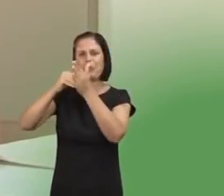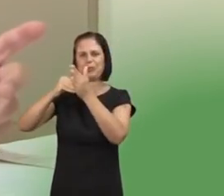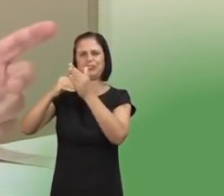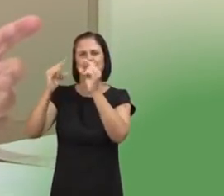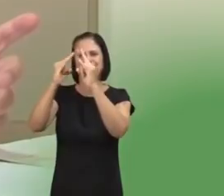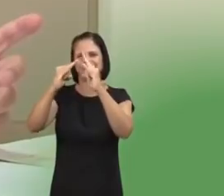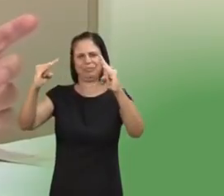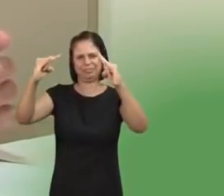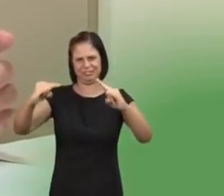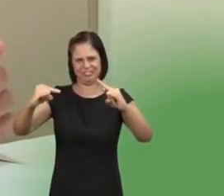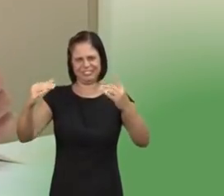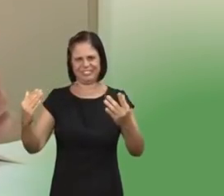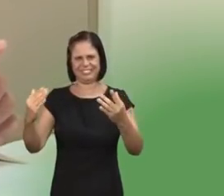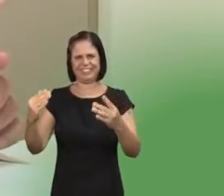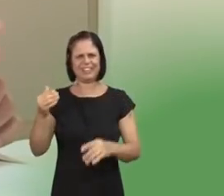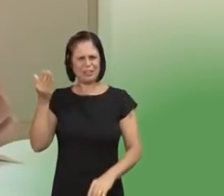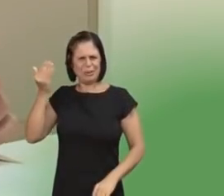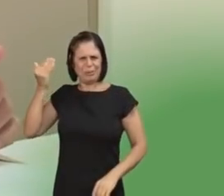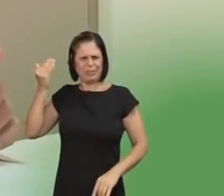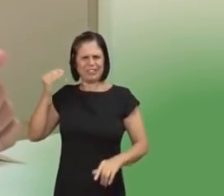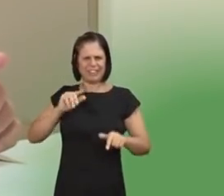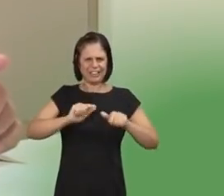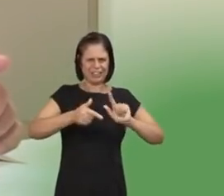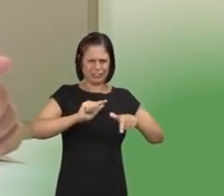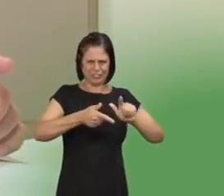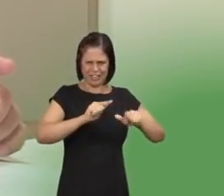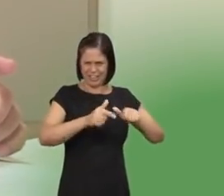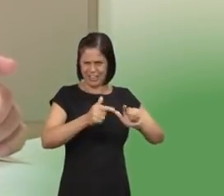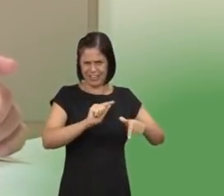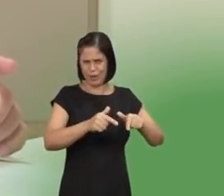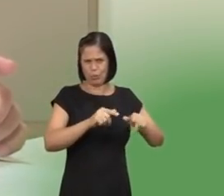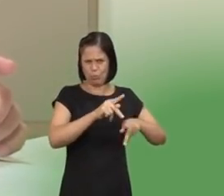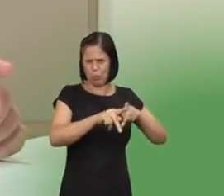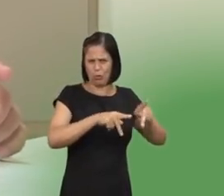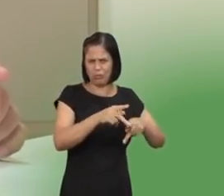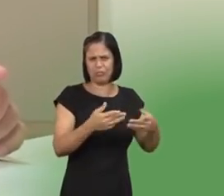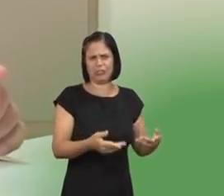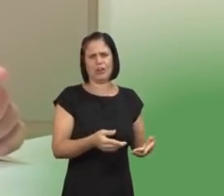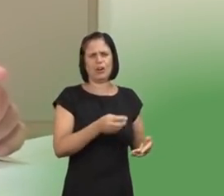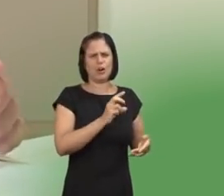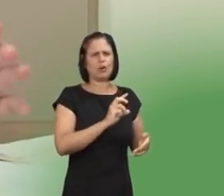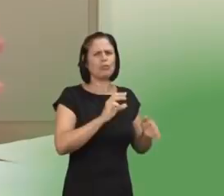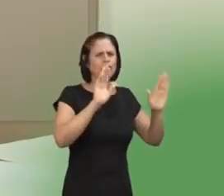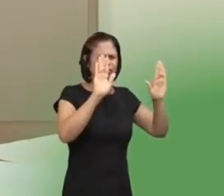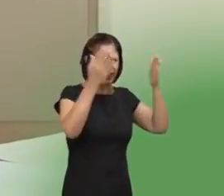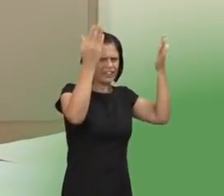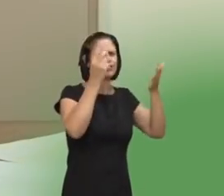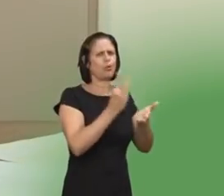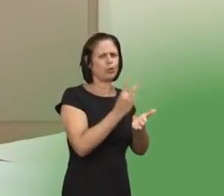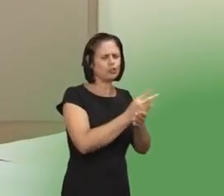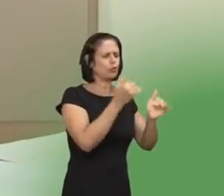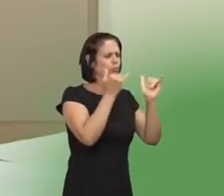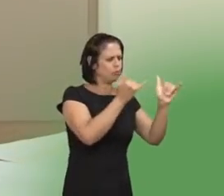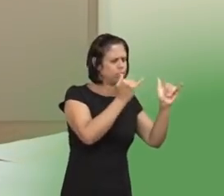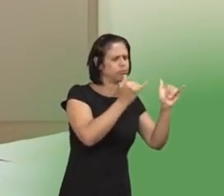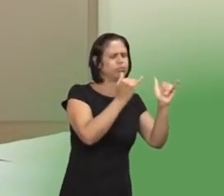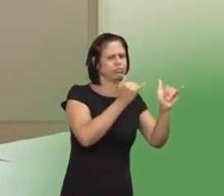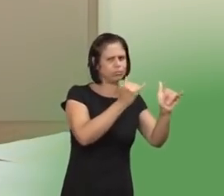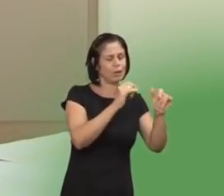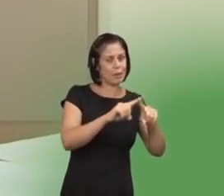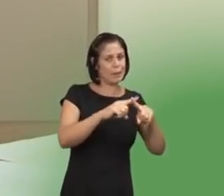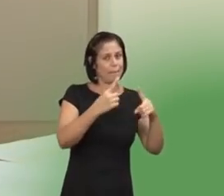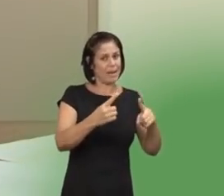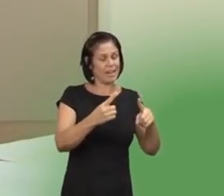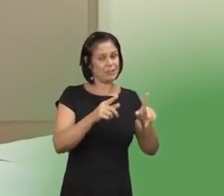tabernáculos. Lá em Israel também, as trombetas continuavam tocando, mas elas tocavam e